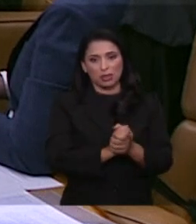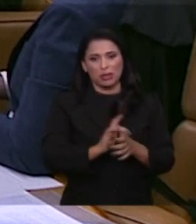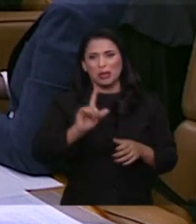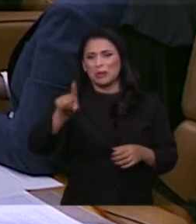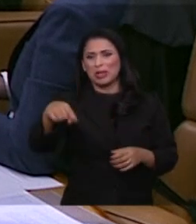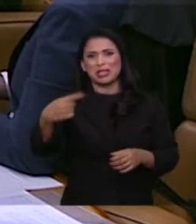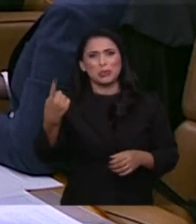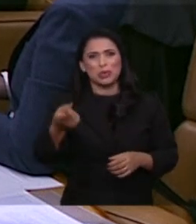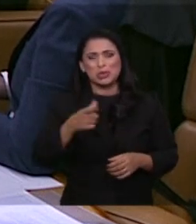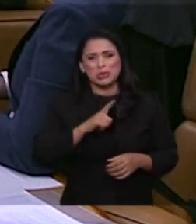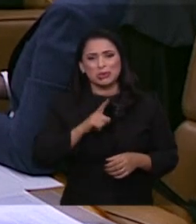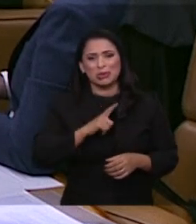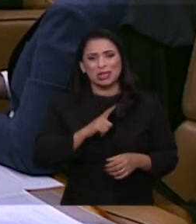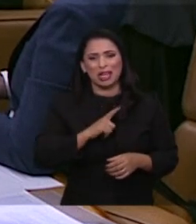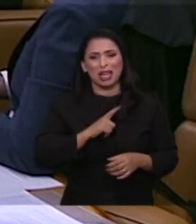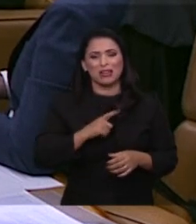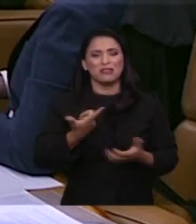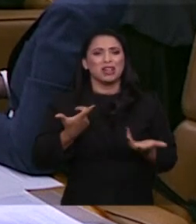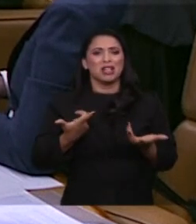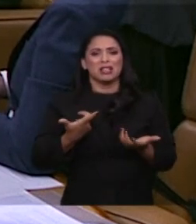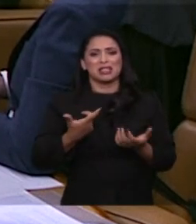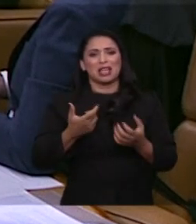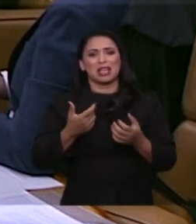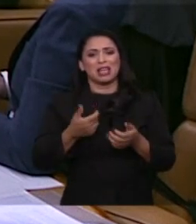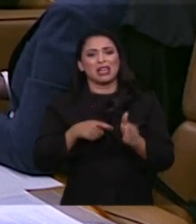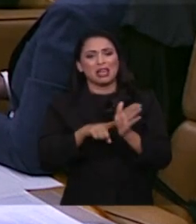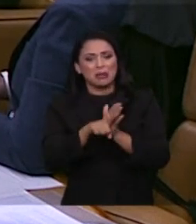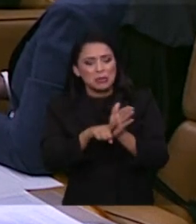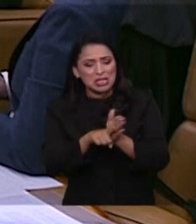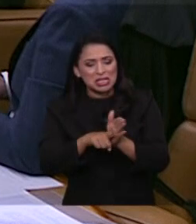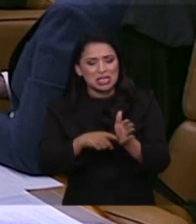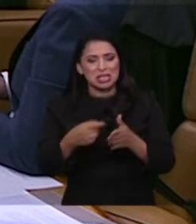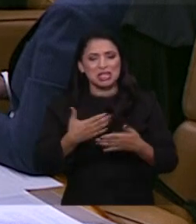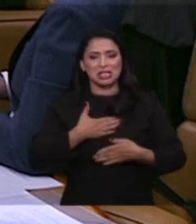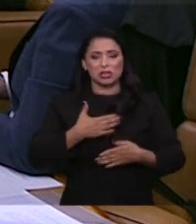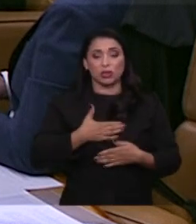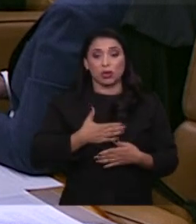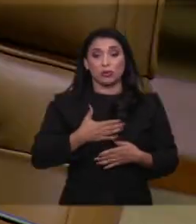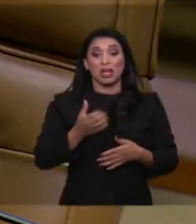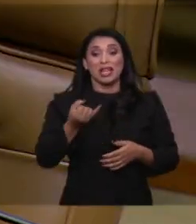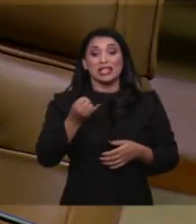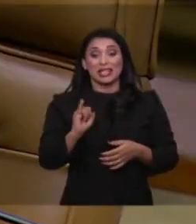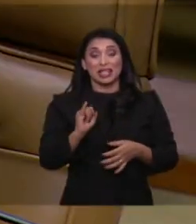exame, isso, aquilo. Se ela separa, se houver a separação judicial, já